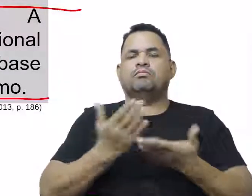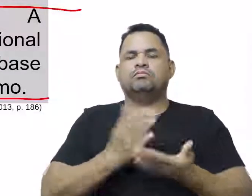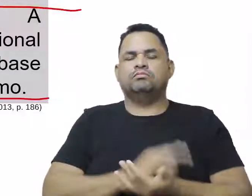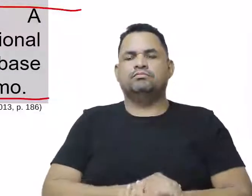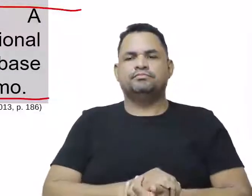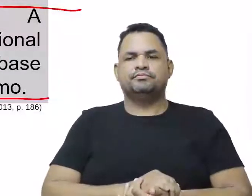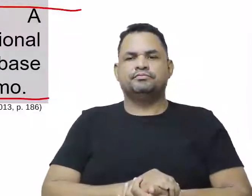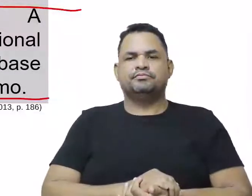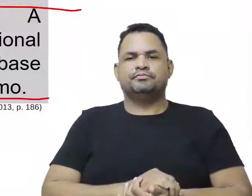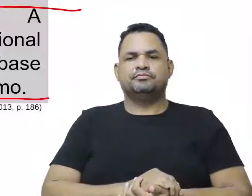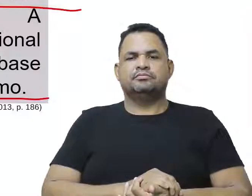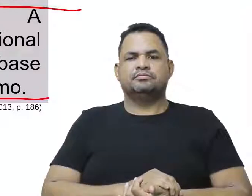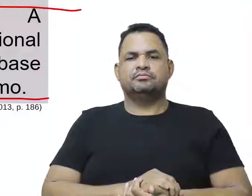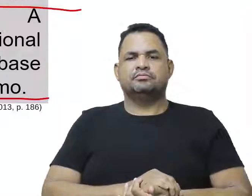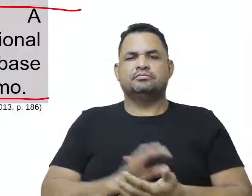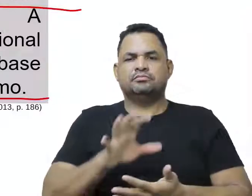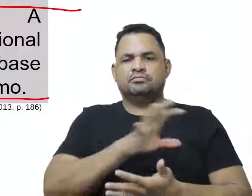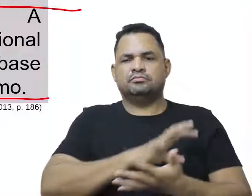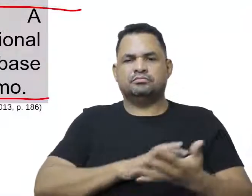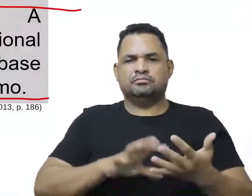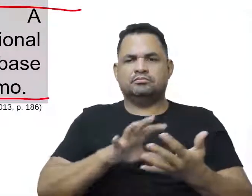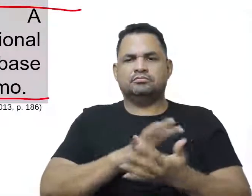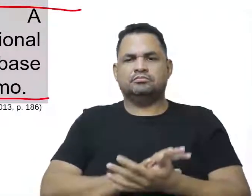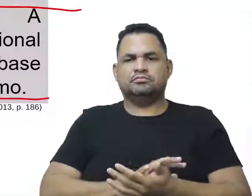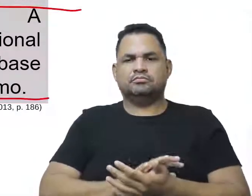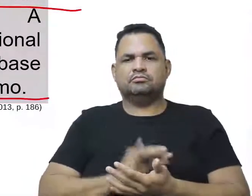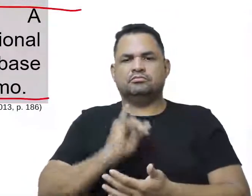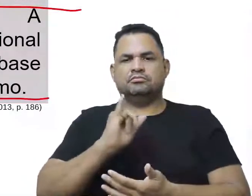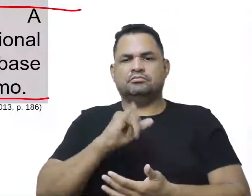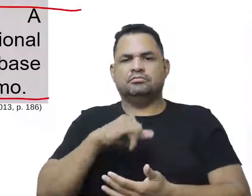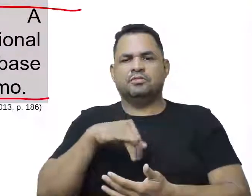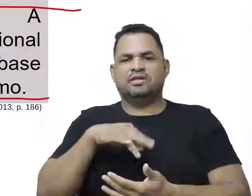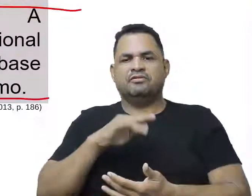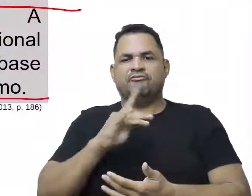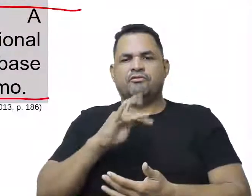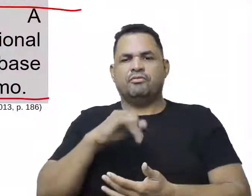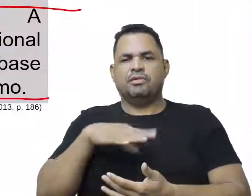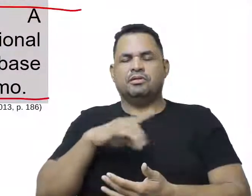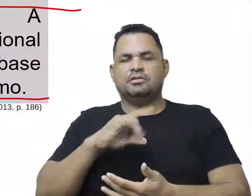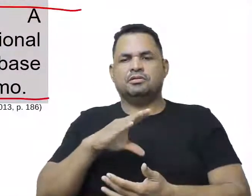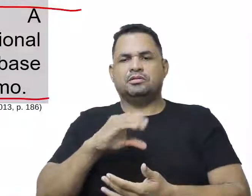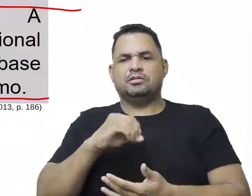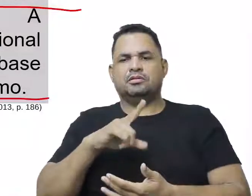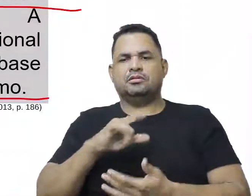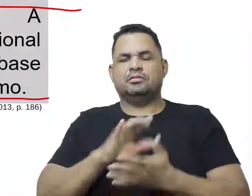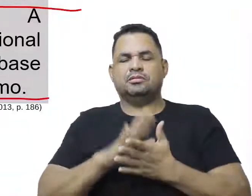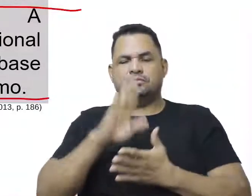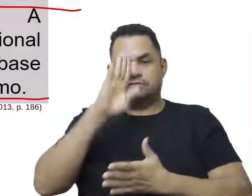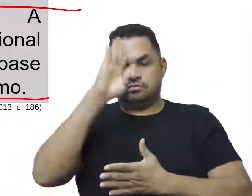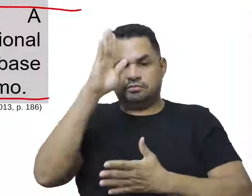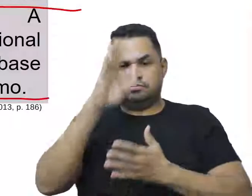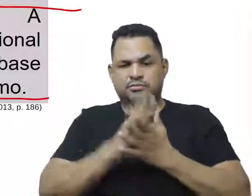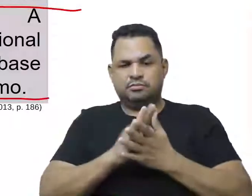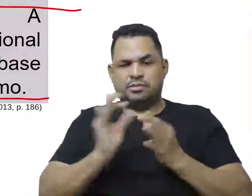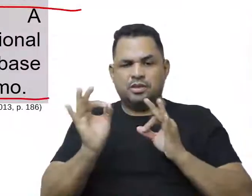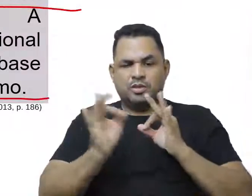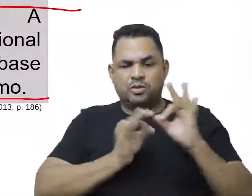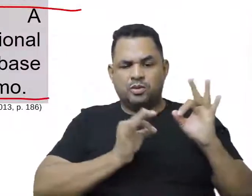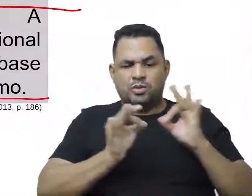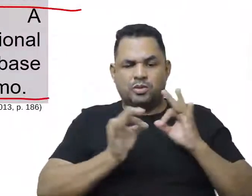mais né então a revolução informacional foi essencial para a consolidação